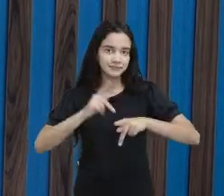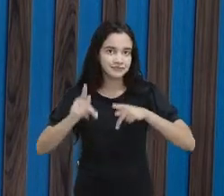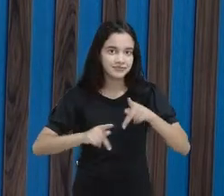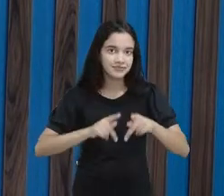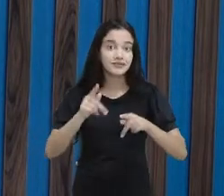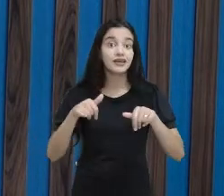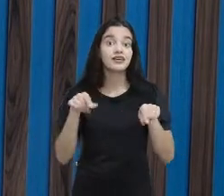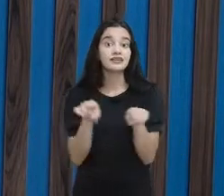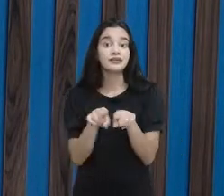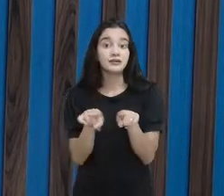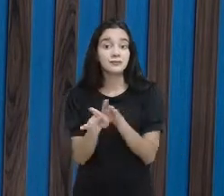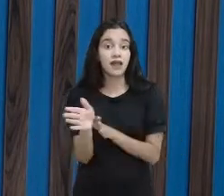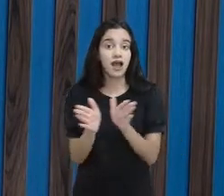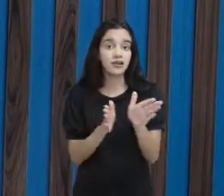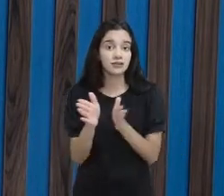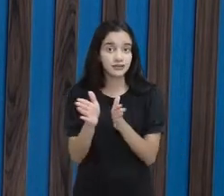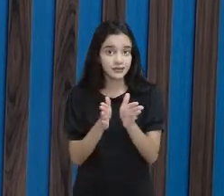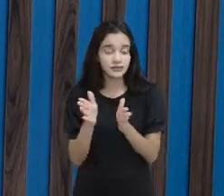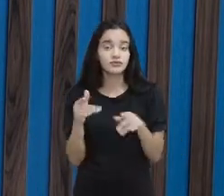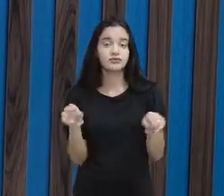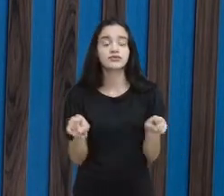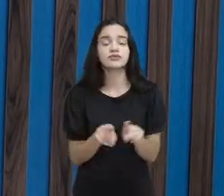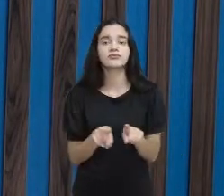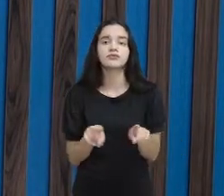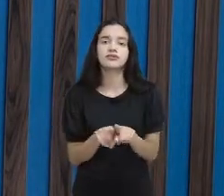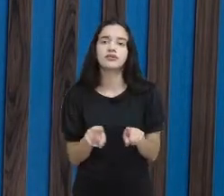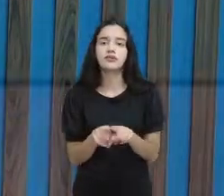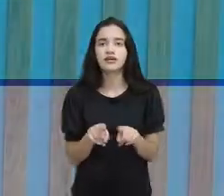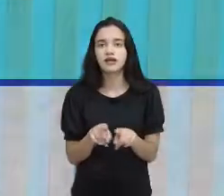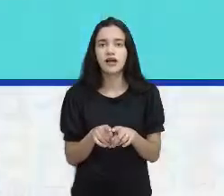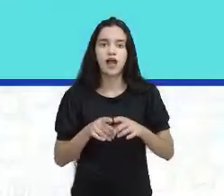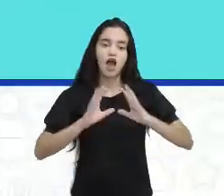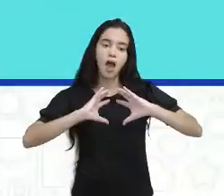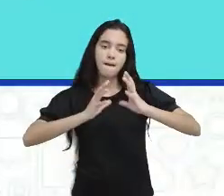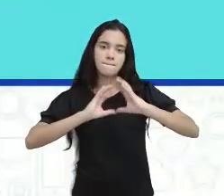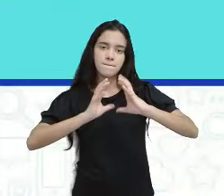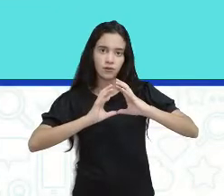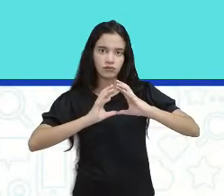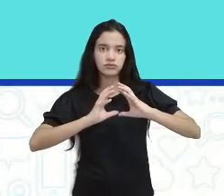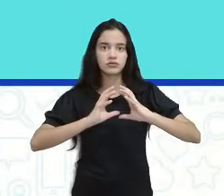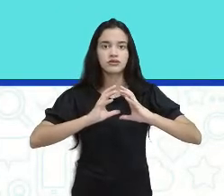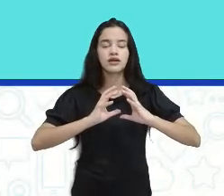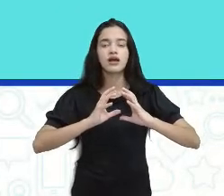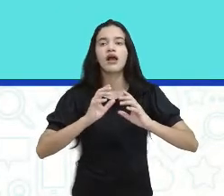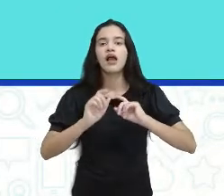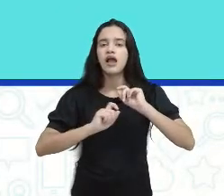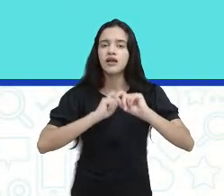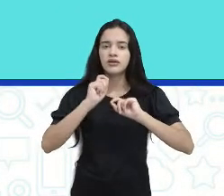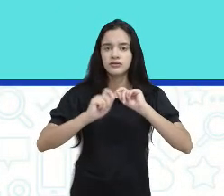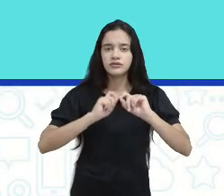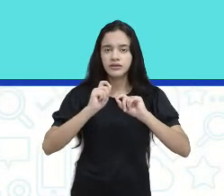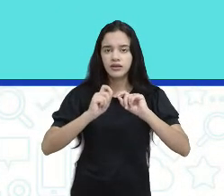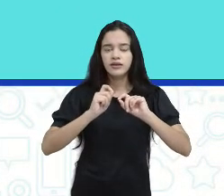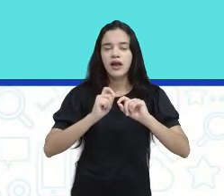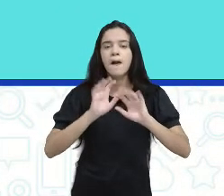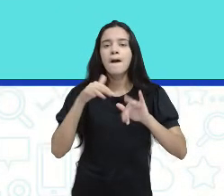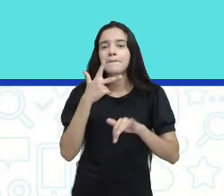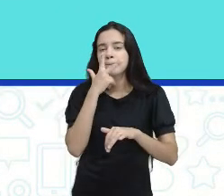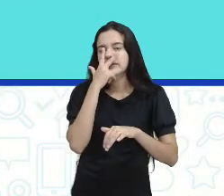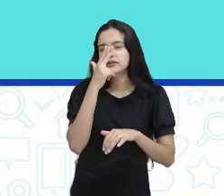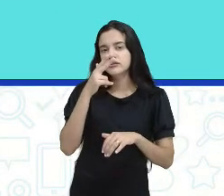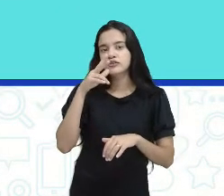mais acessível também. Então, ó, a bola do pádel, né, ela é semelhante à bola de